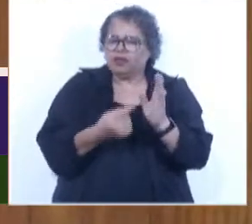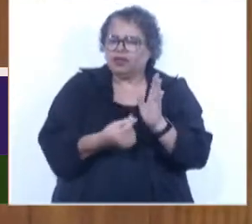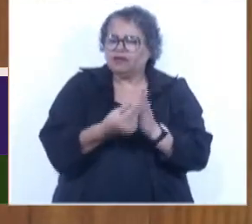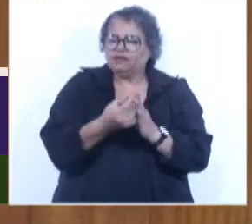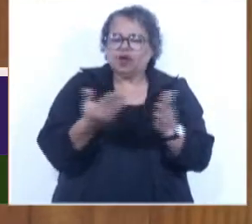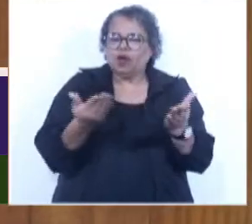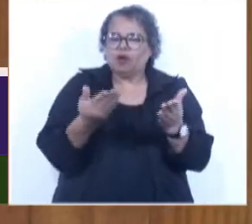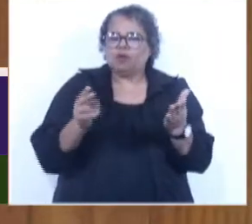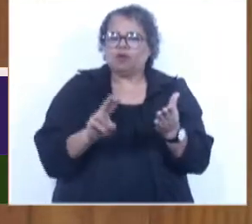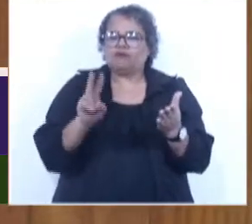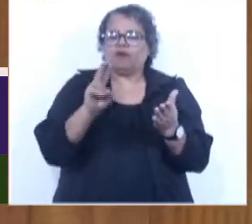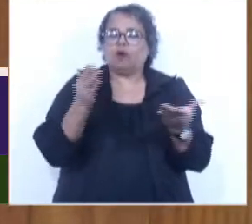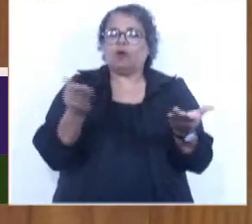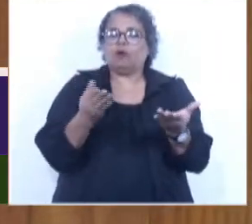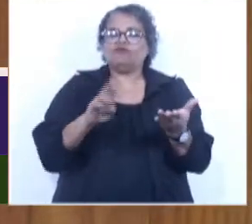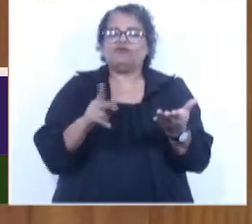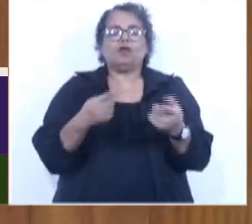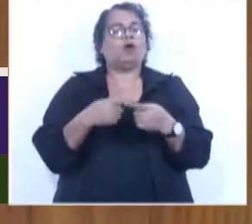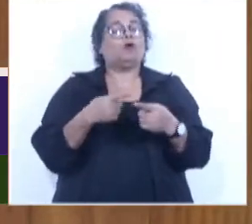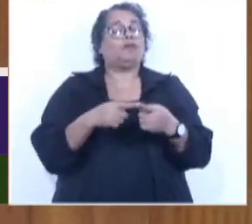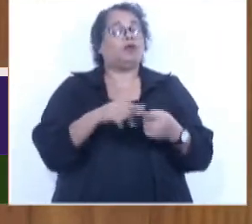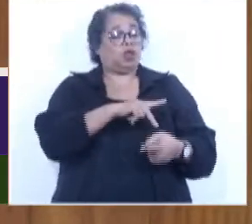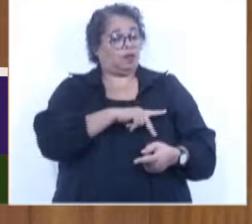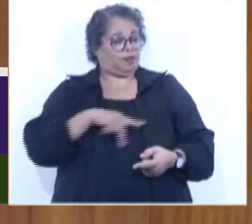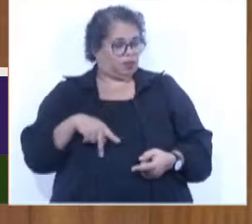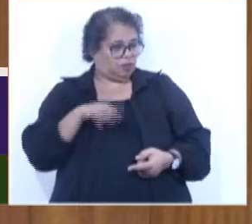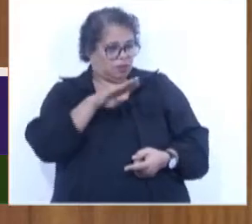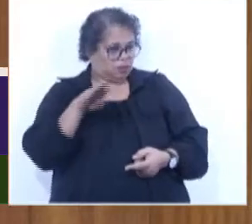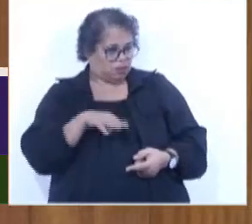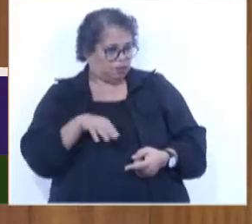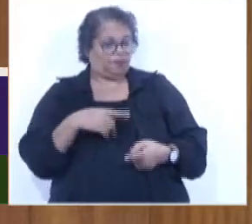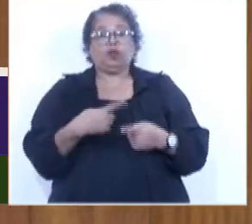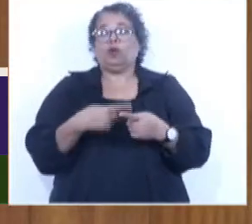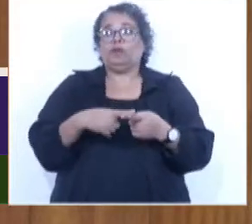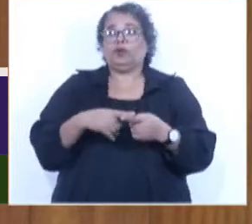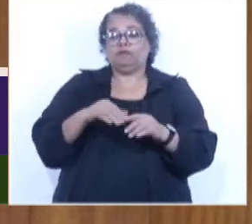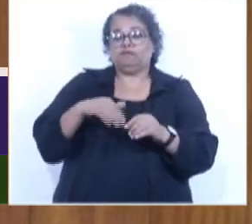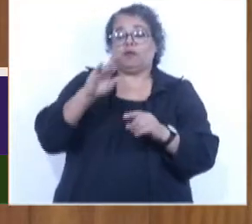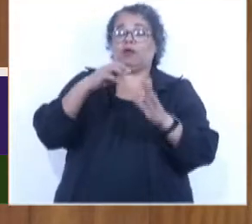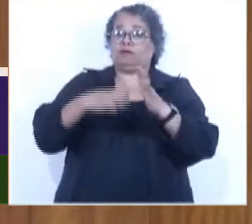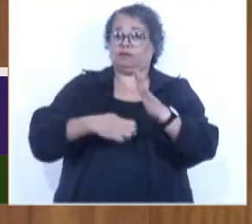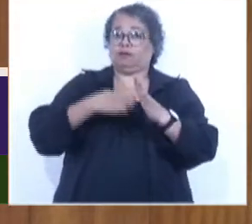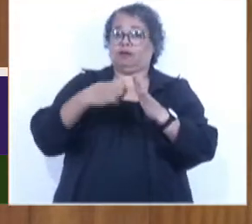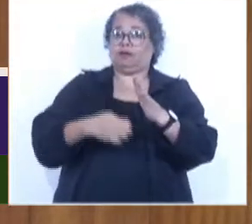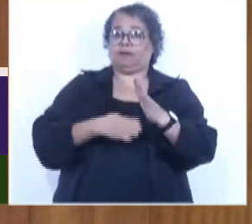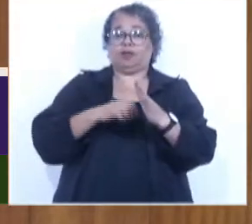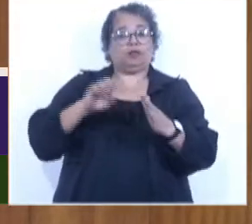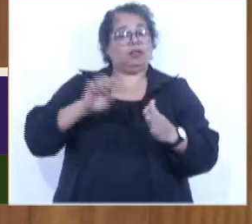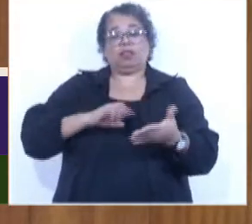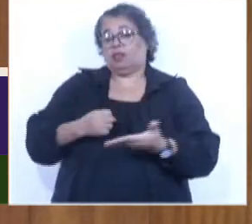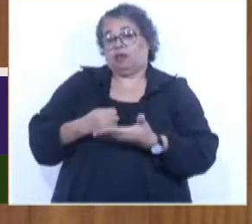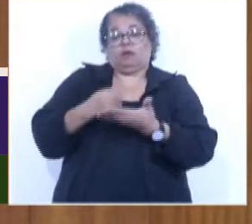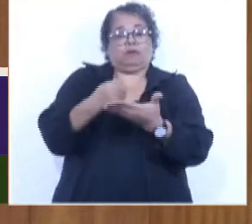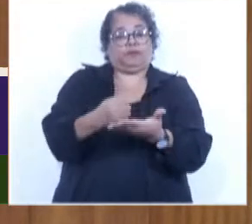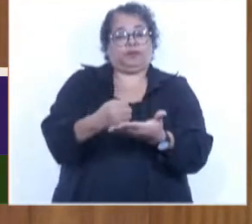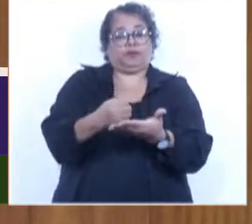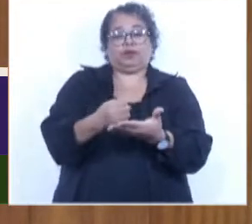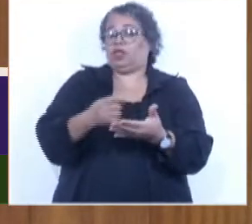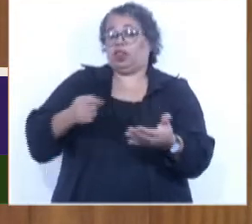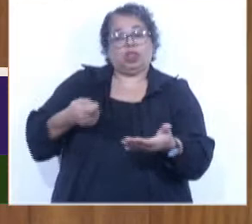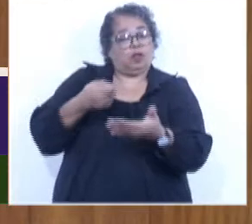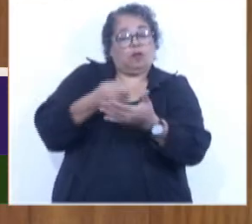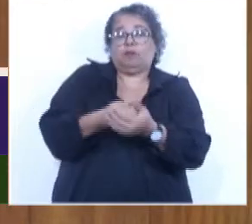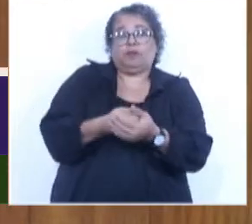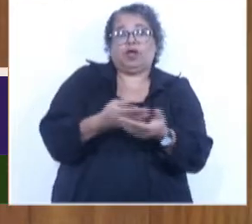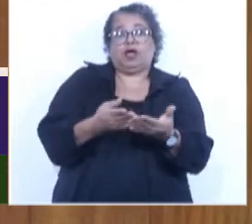o que é hoje roda no sistema Vereador Presidente Zezinho porque a maioria das empresas não contribuem a maioria das empresas faz